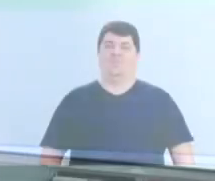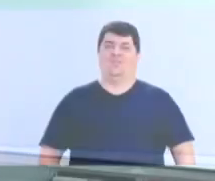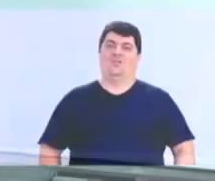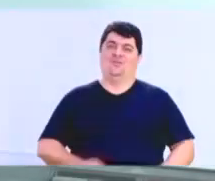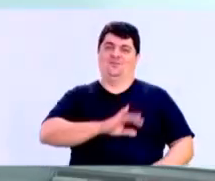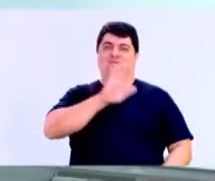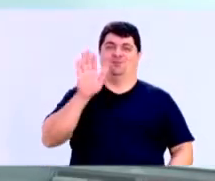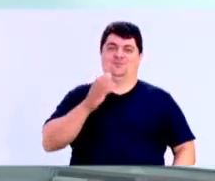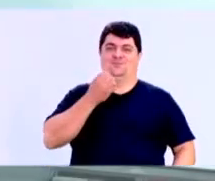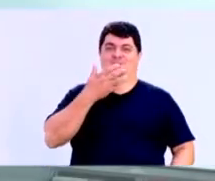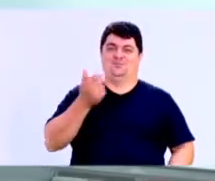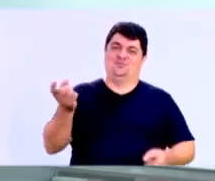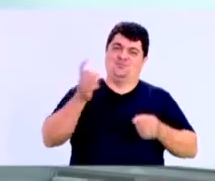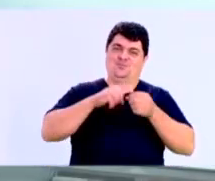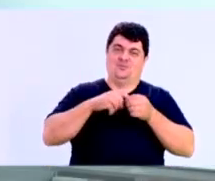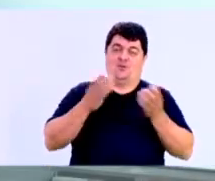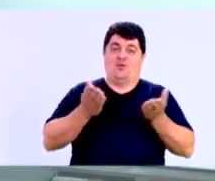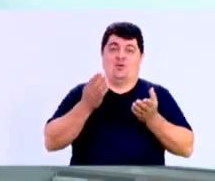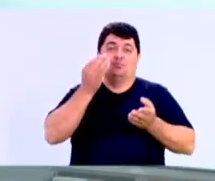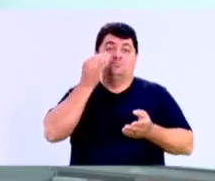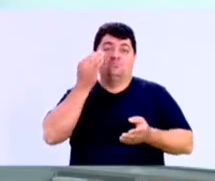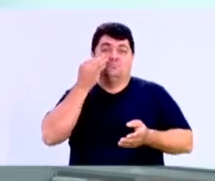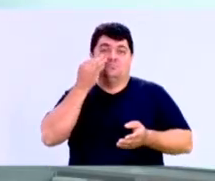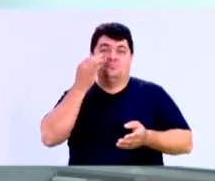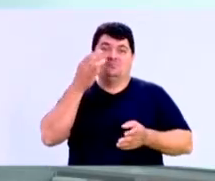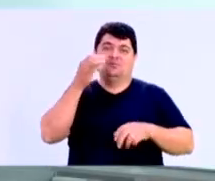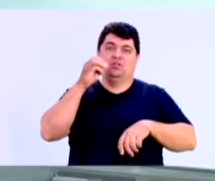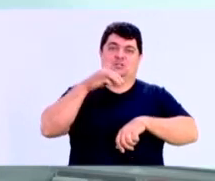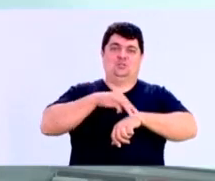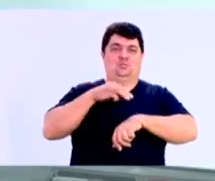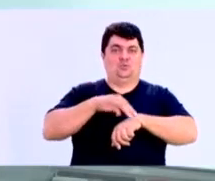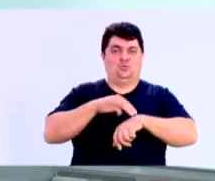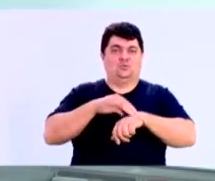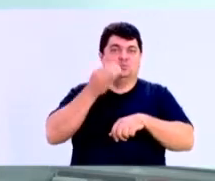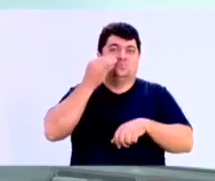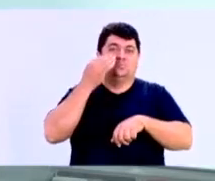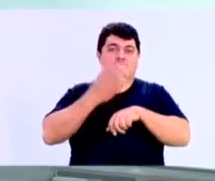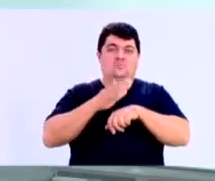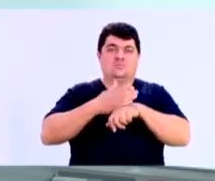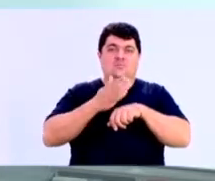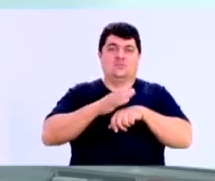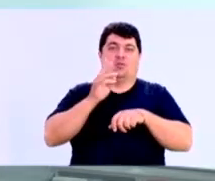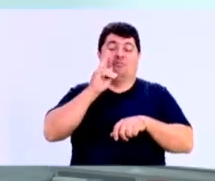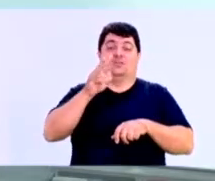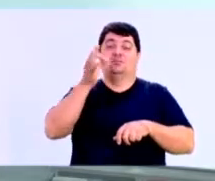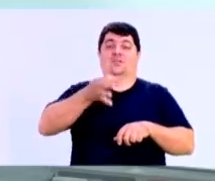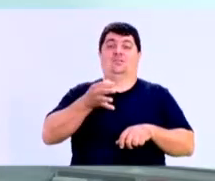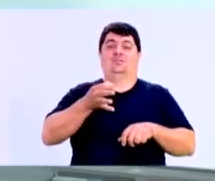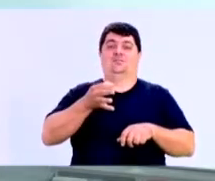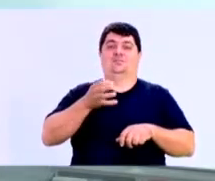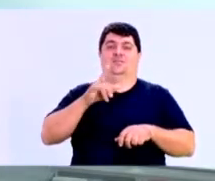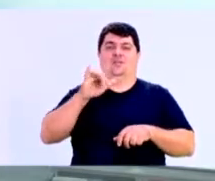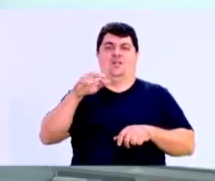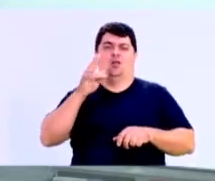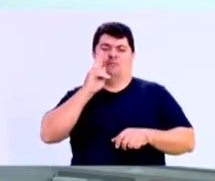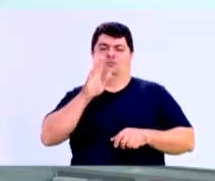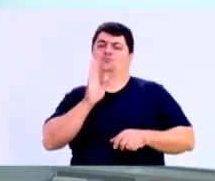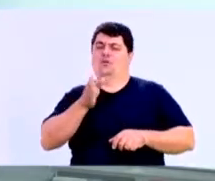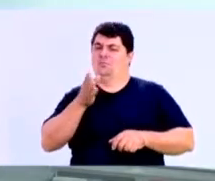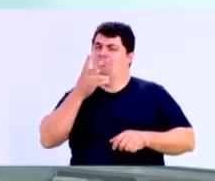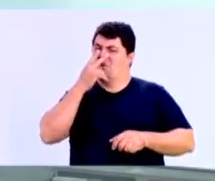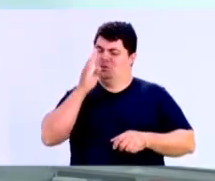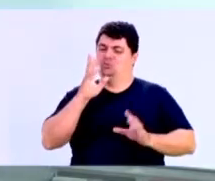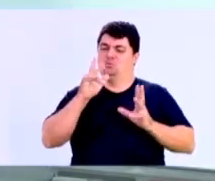Olá, estamos de volta para os 30 minutos de resolver as atividades, confirmar os valores, né? Pelo que a professora Leila tem visto aqui no